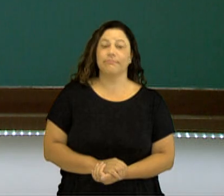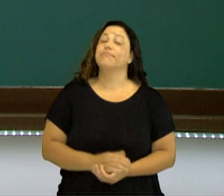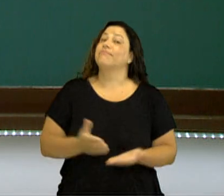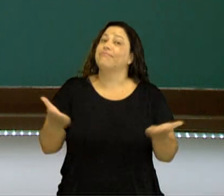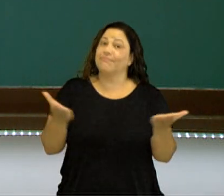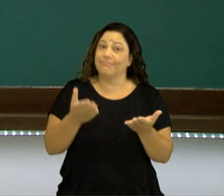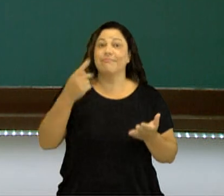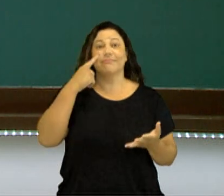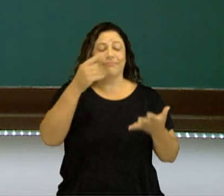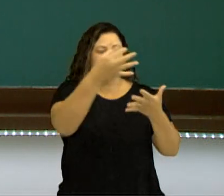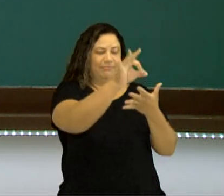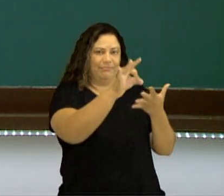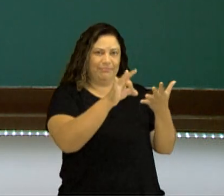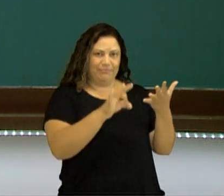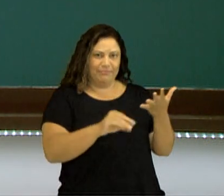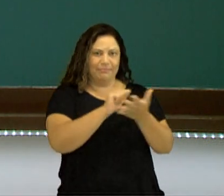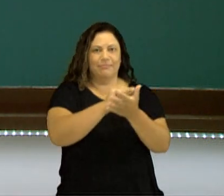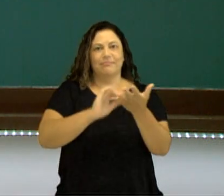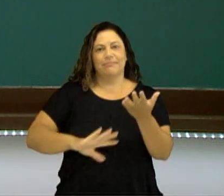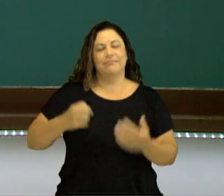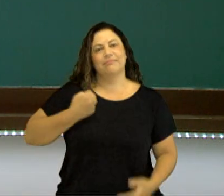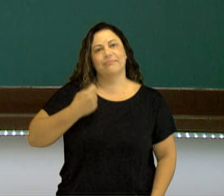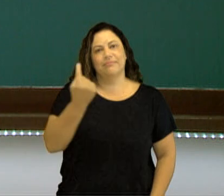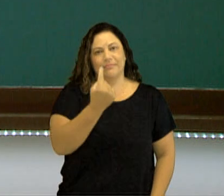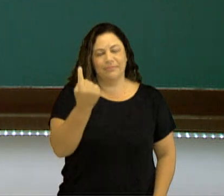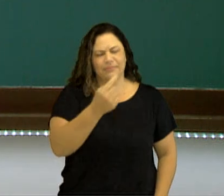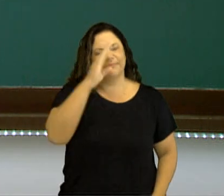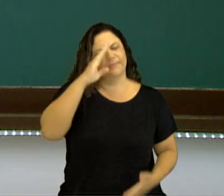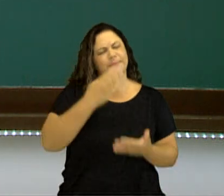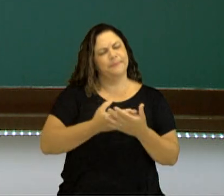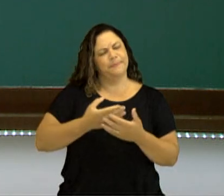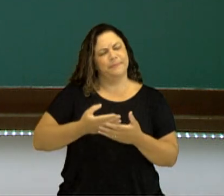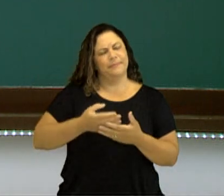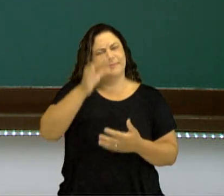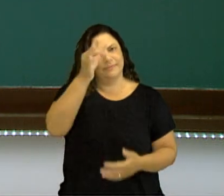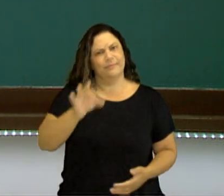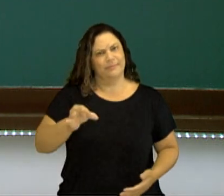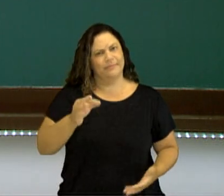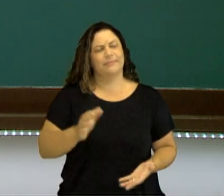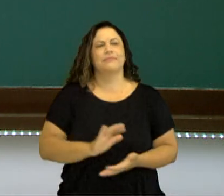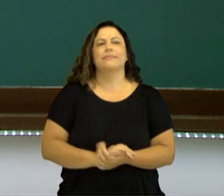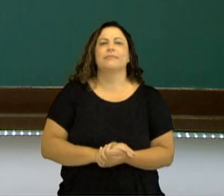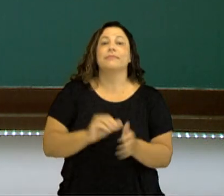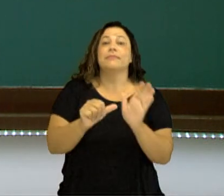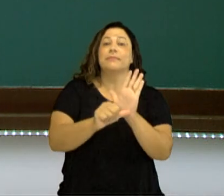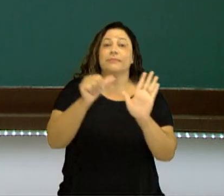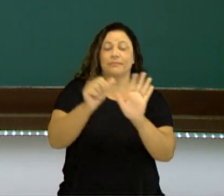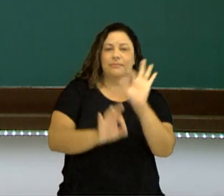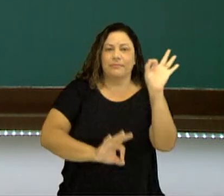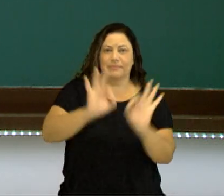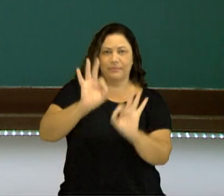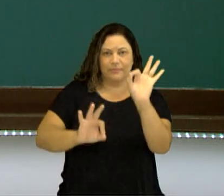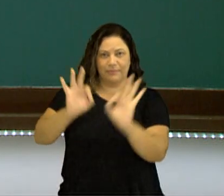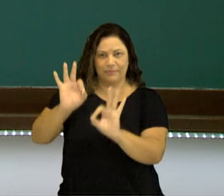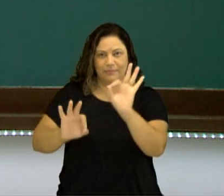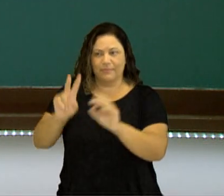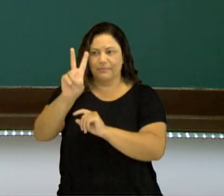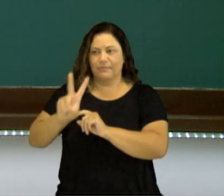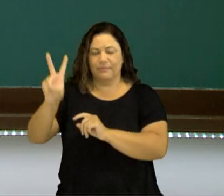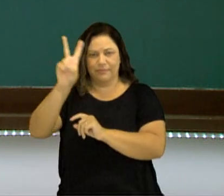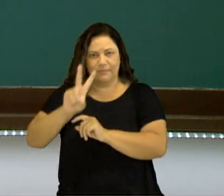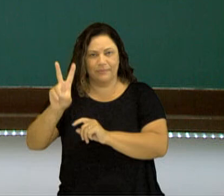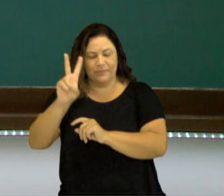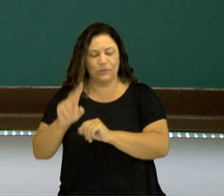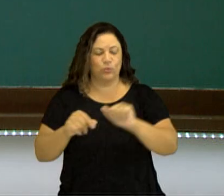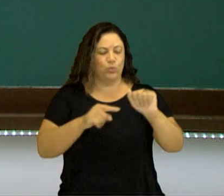Bora fazer a correção desse exercício 1, que eu acredito que deu tudo certinho para você. Primeiro, eu organizei os valores do conjunto A e do conjunto